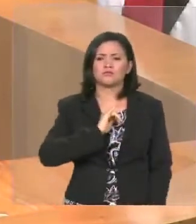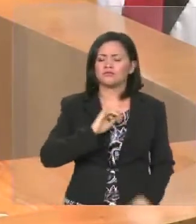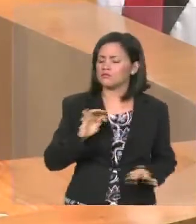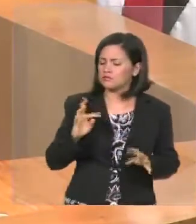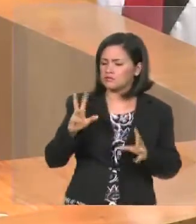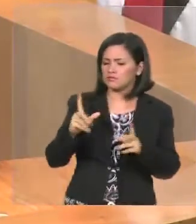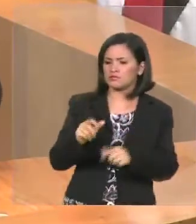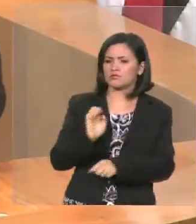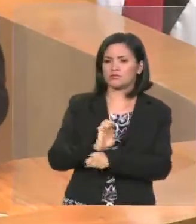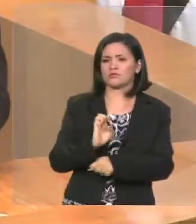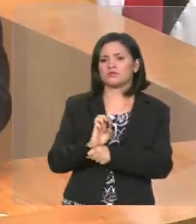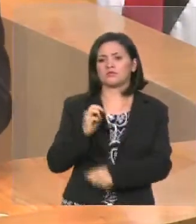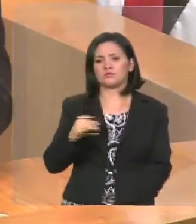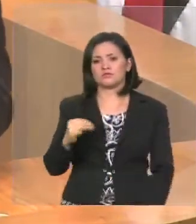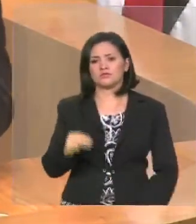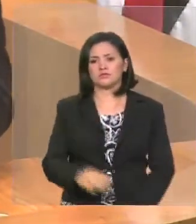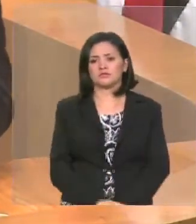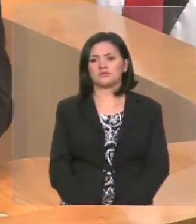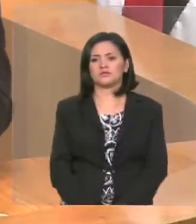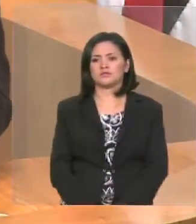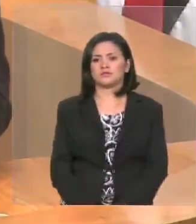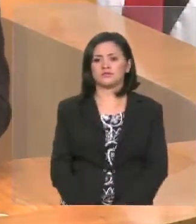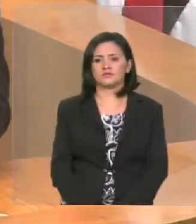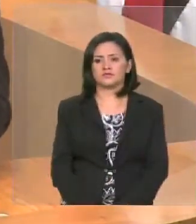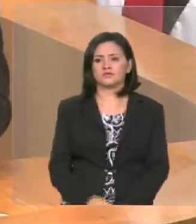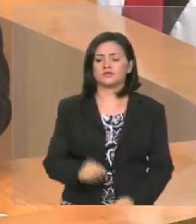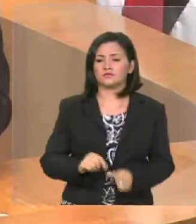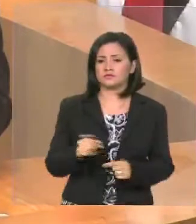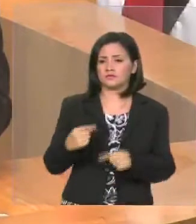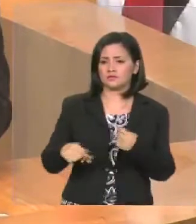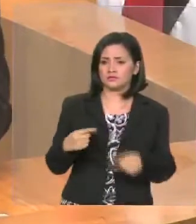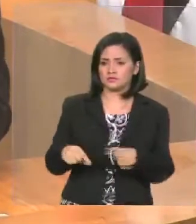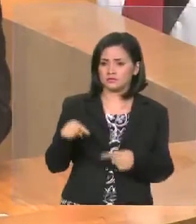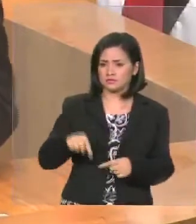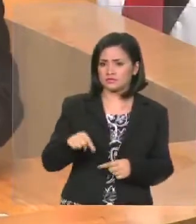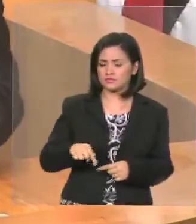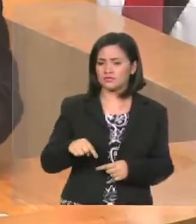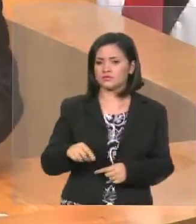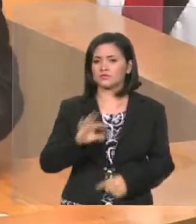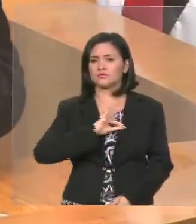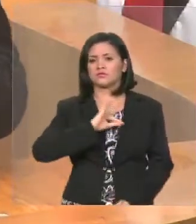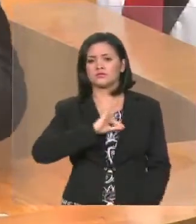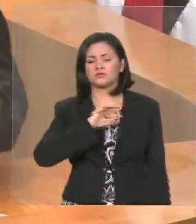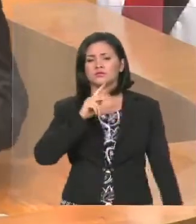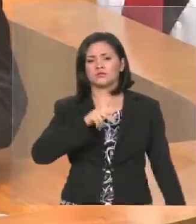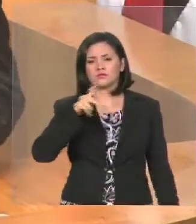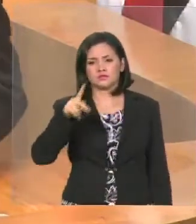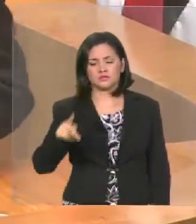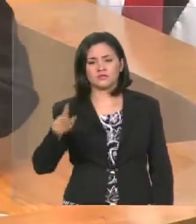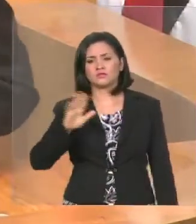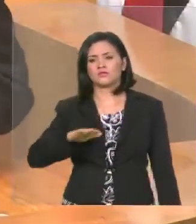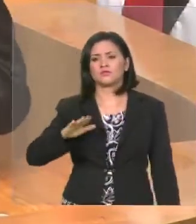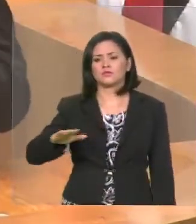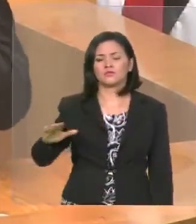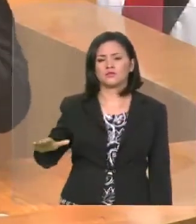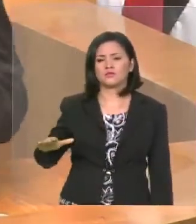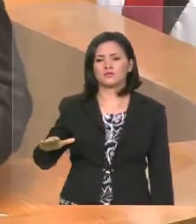Trazendo para a discussão deste plenário, do policial militar, do professor, das crianças com